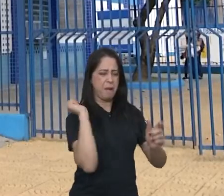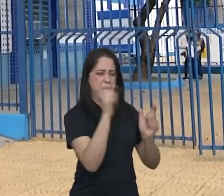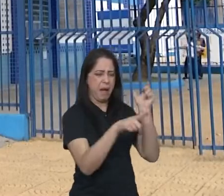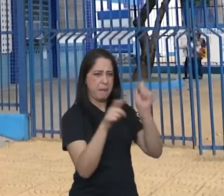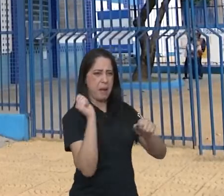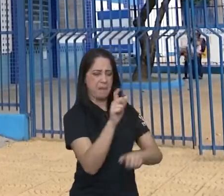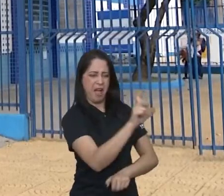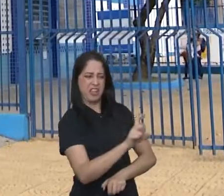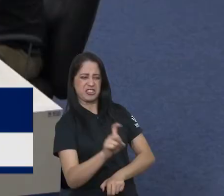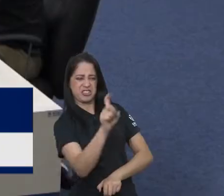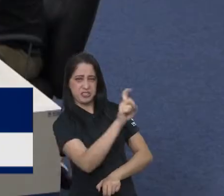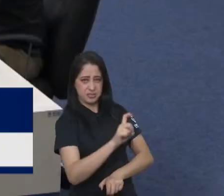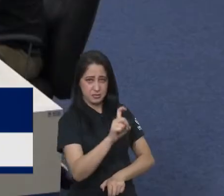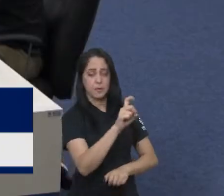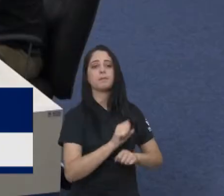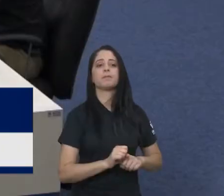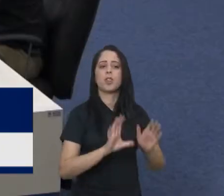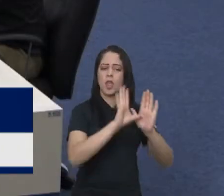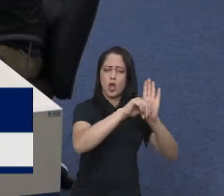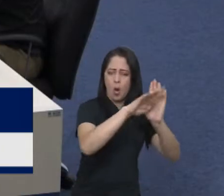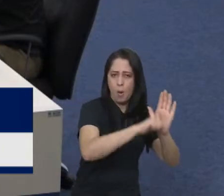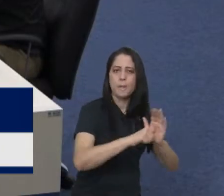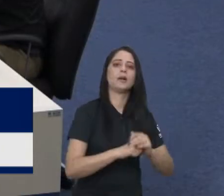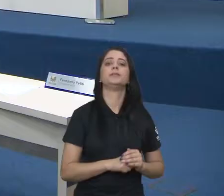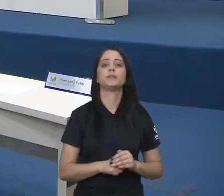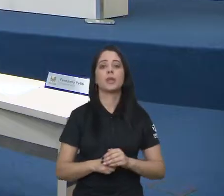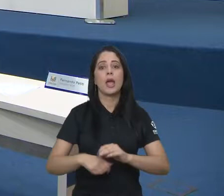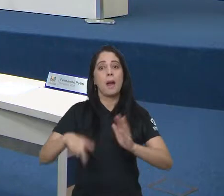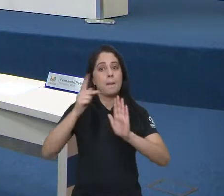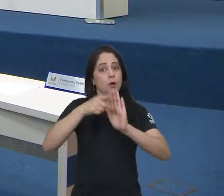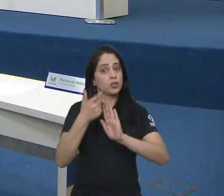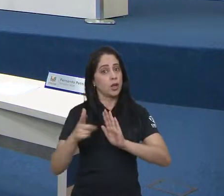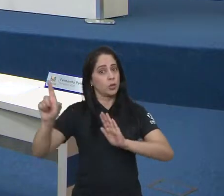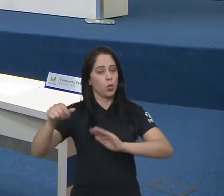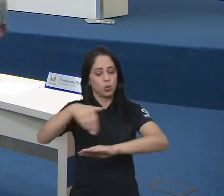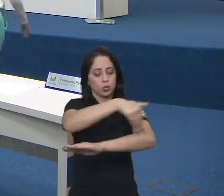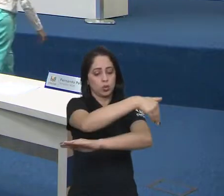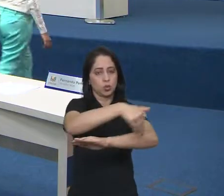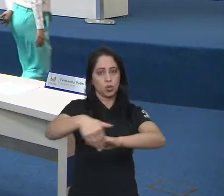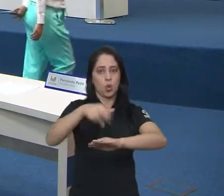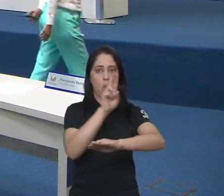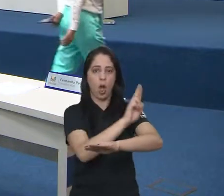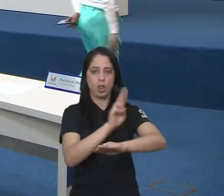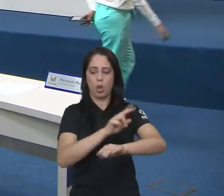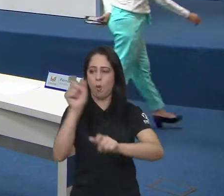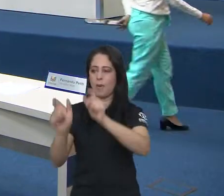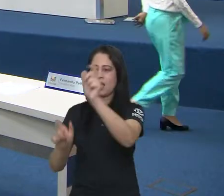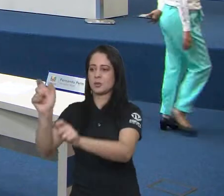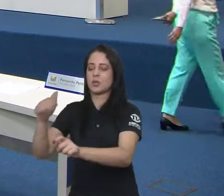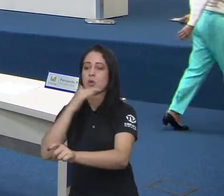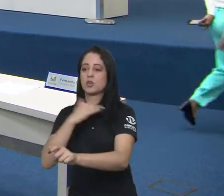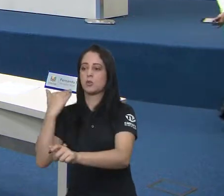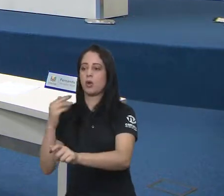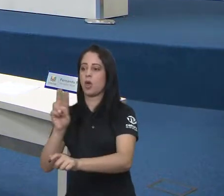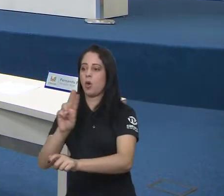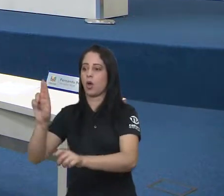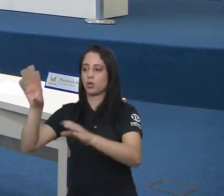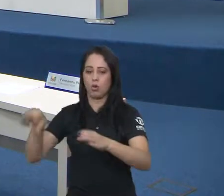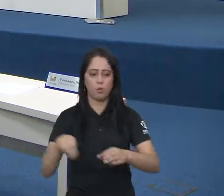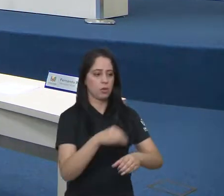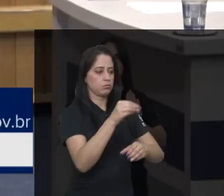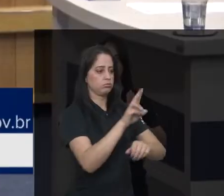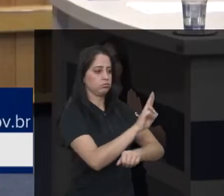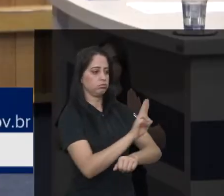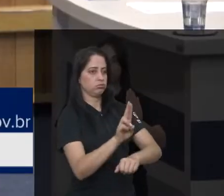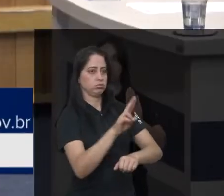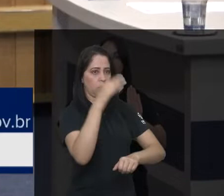vandalismo e furtos. Outros projetos aprovados denominaram ruas em homenagem a moradores da cidade já